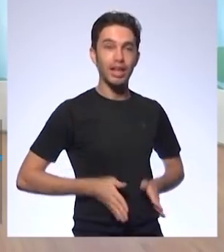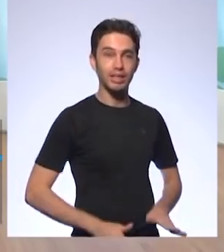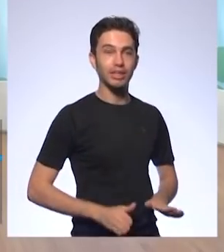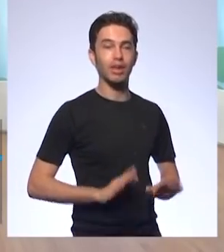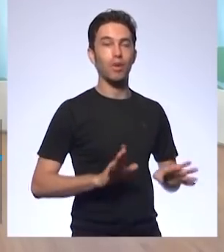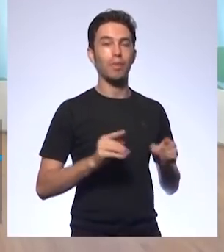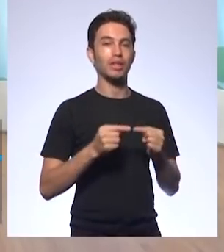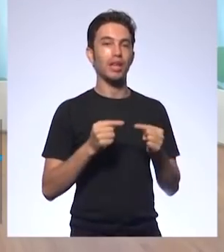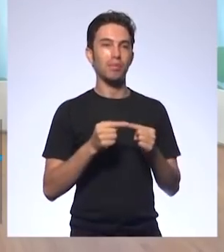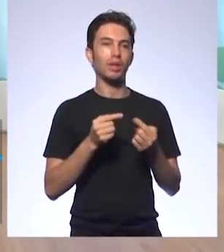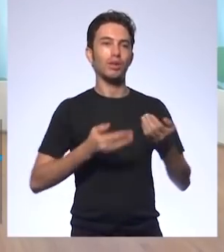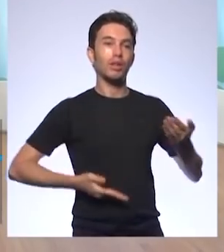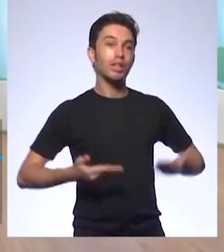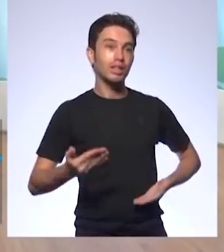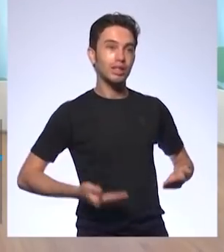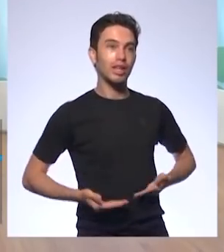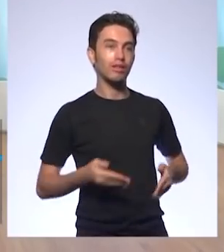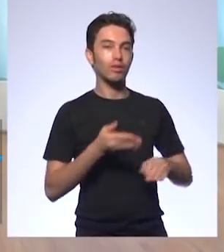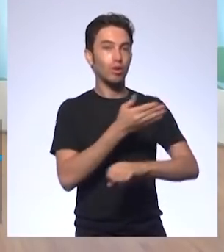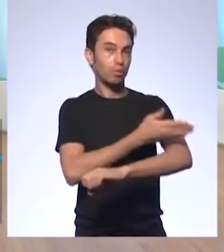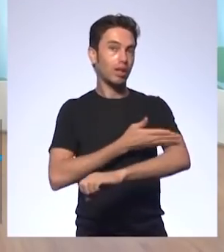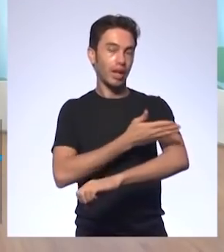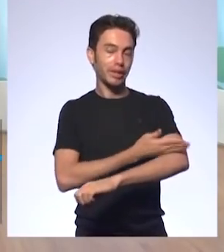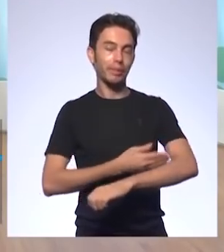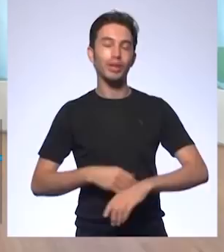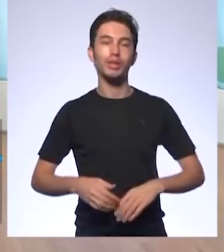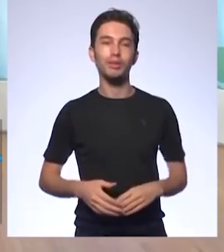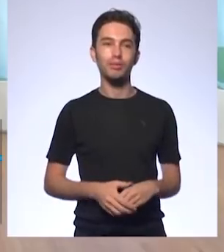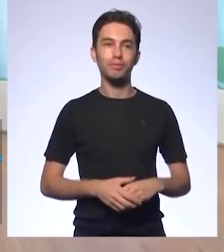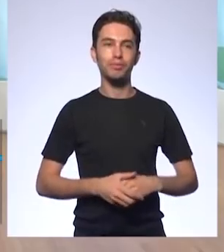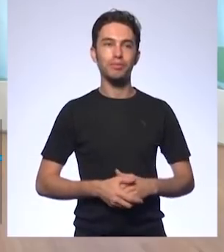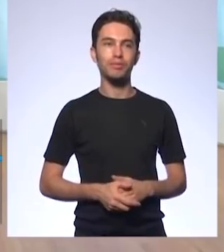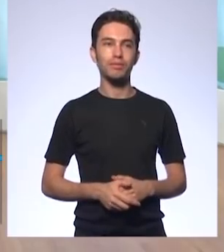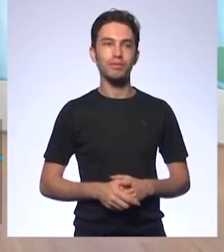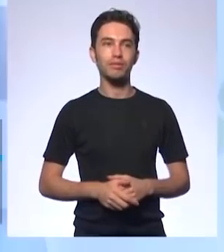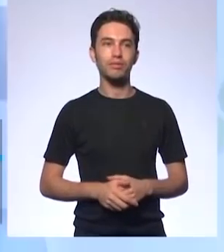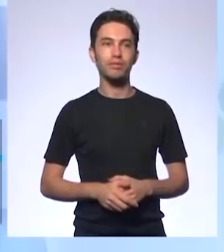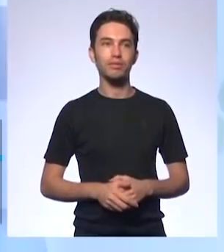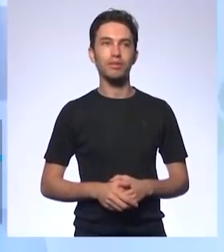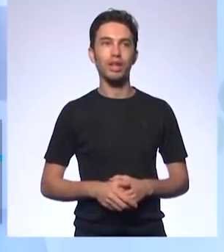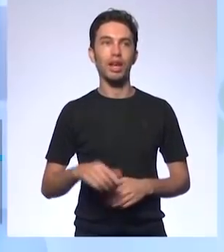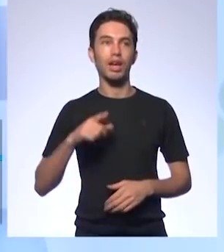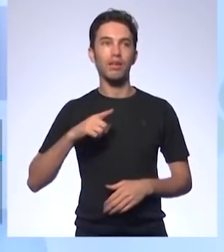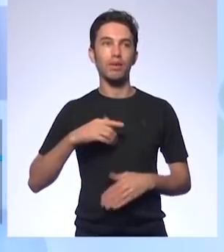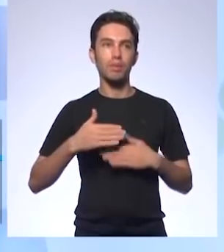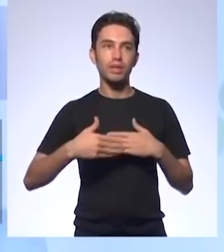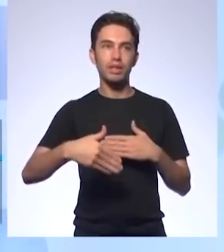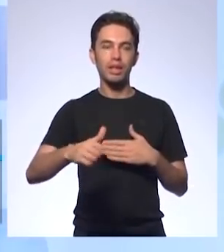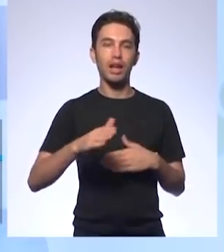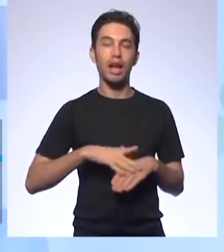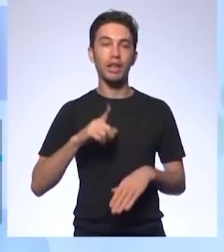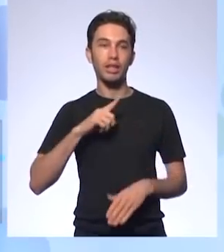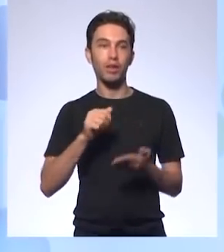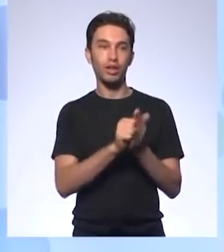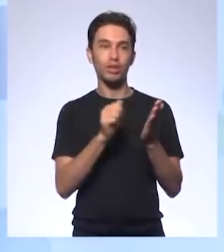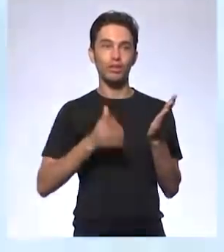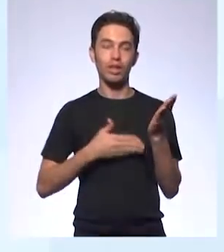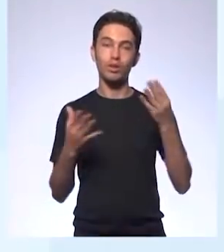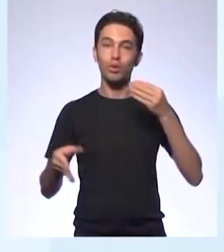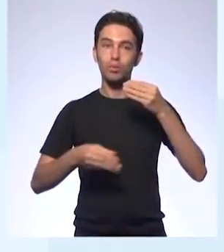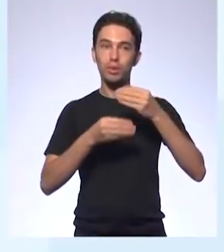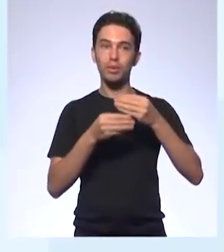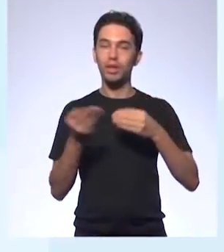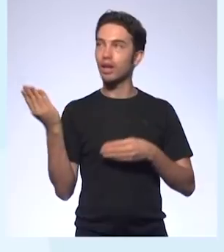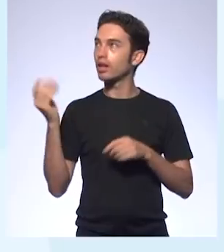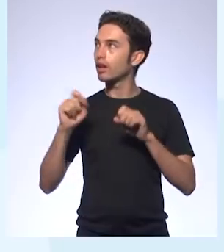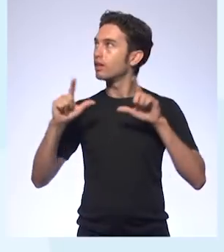Idade Média, certo? E, deixa eu passar um pouquinho mais para frente, eu tenho uma atividade complementar para vocês, está aí na tela.